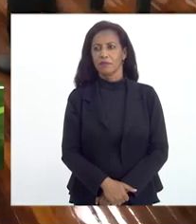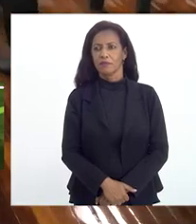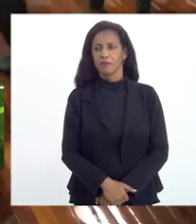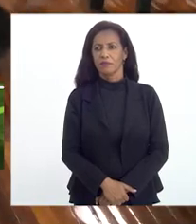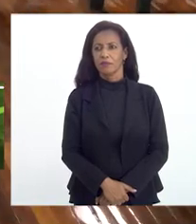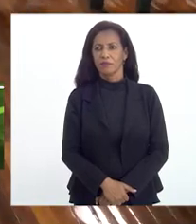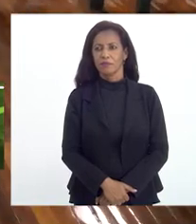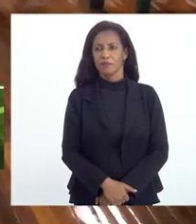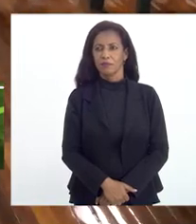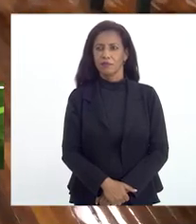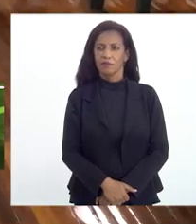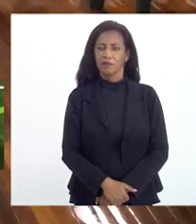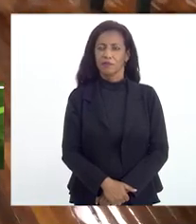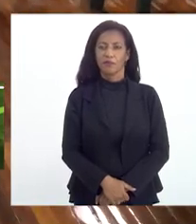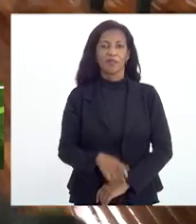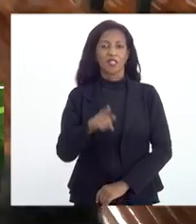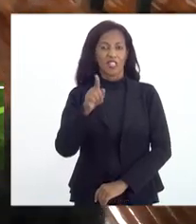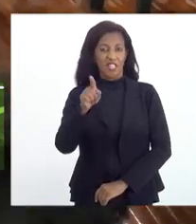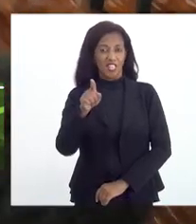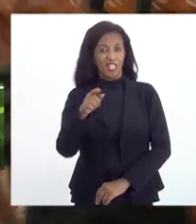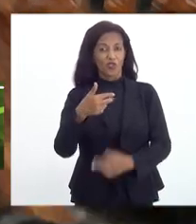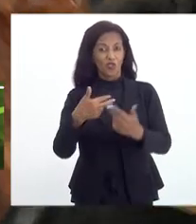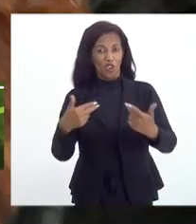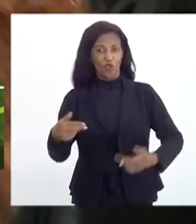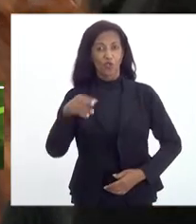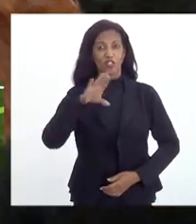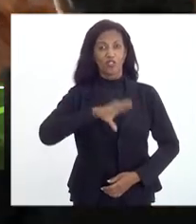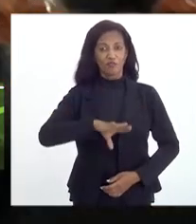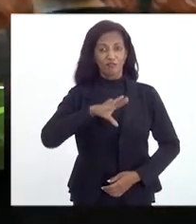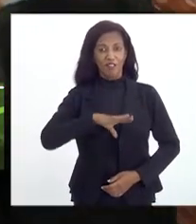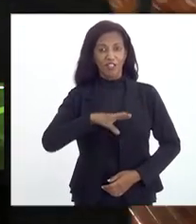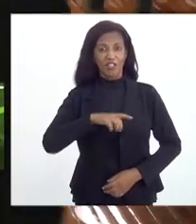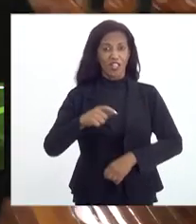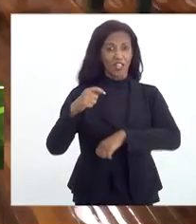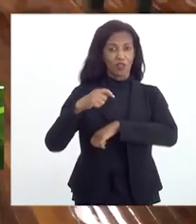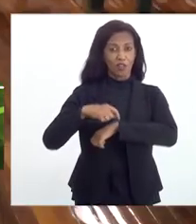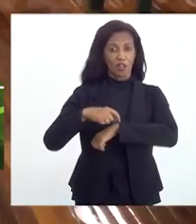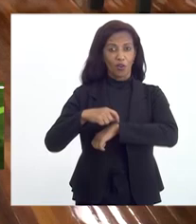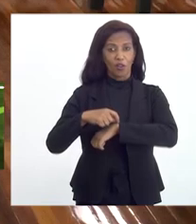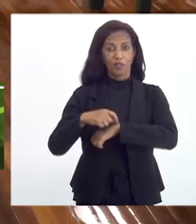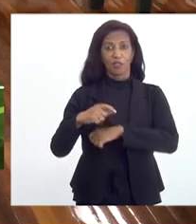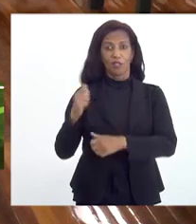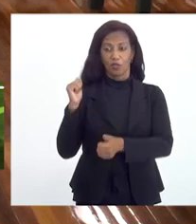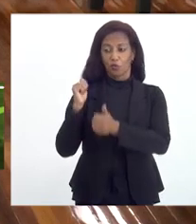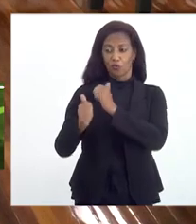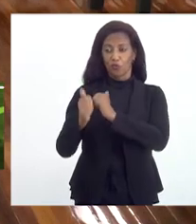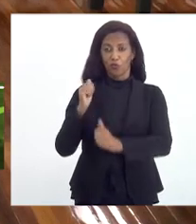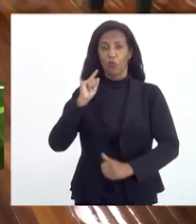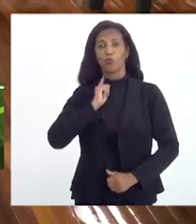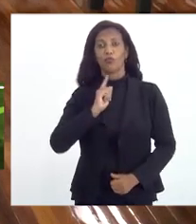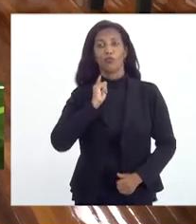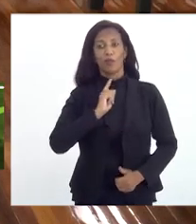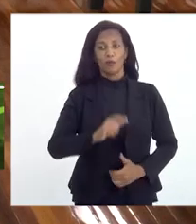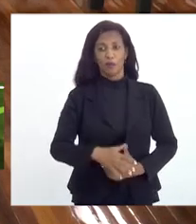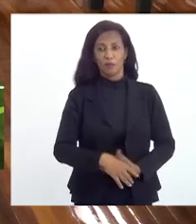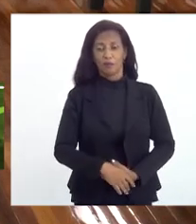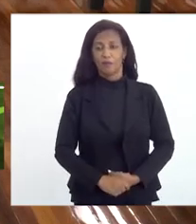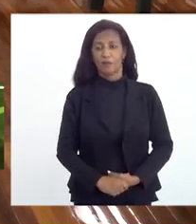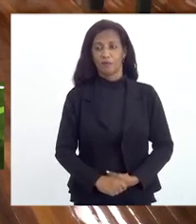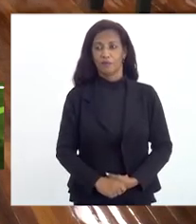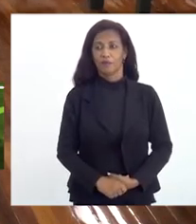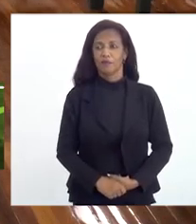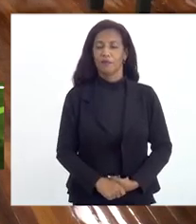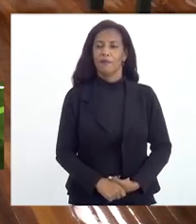Isso aí é coisa de vascaíno, mandar 22 horas e pouco, era na hora do jogo do Flamengo. Deu para acabar o jogo, né? É.